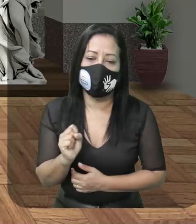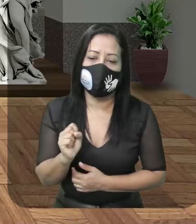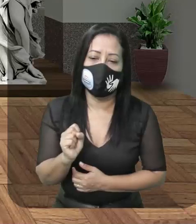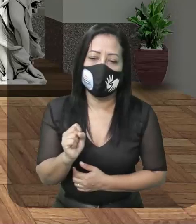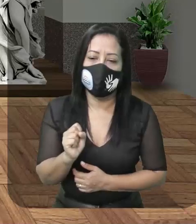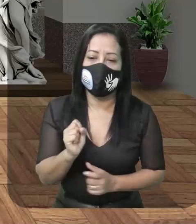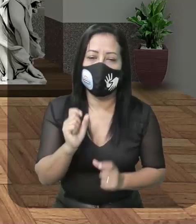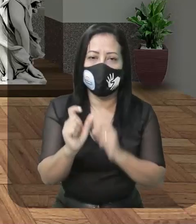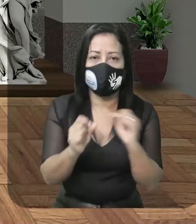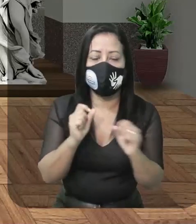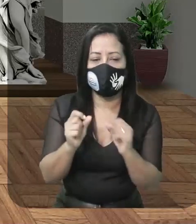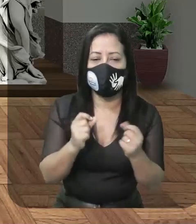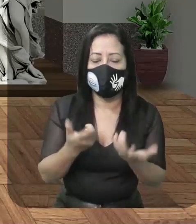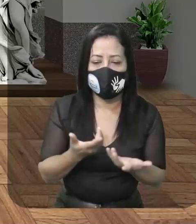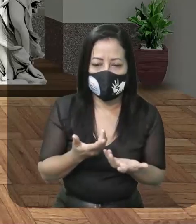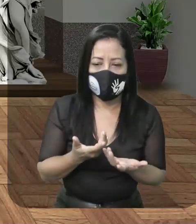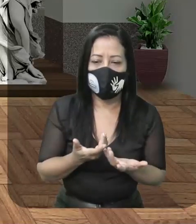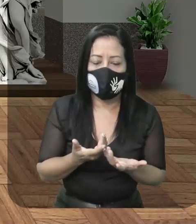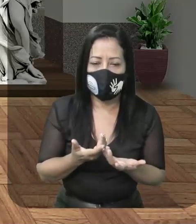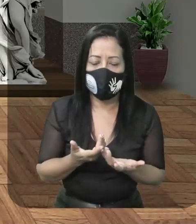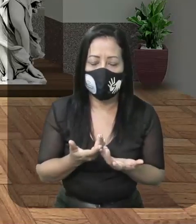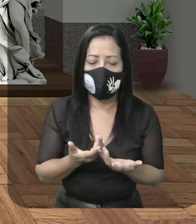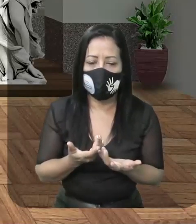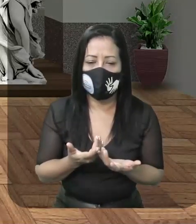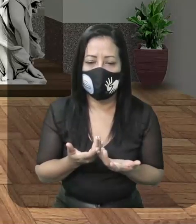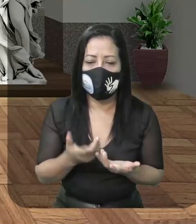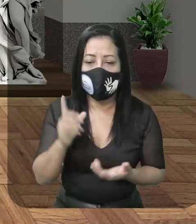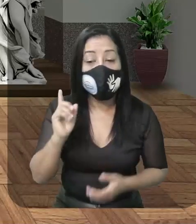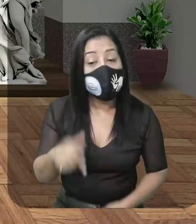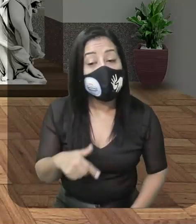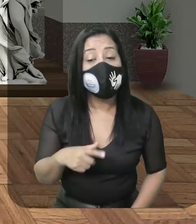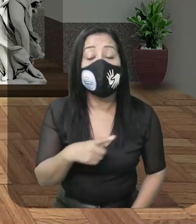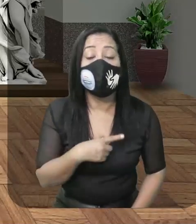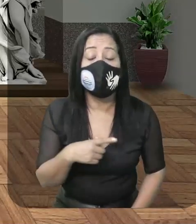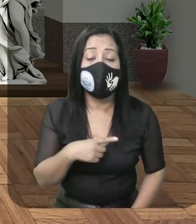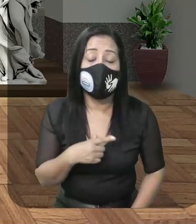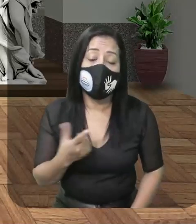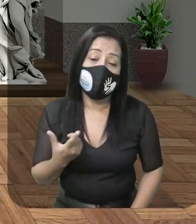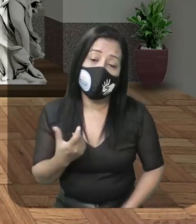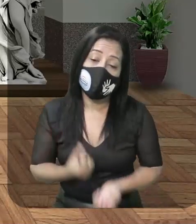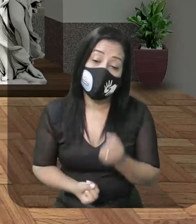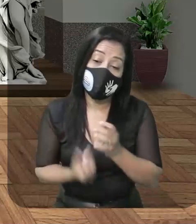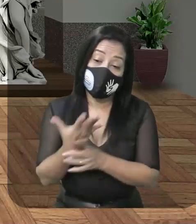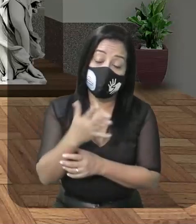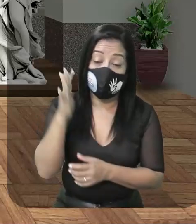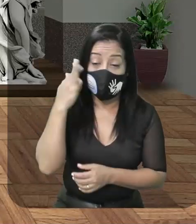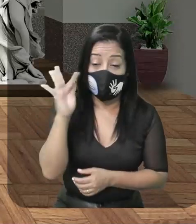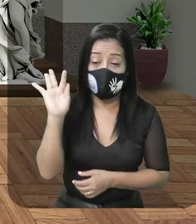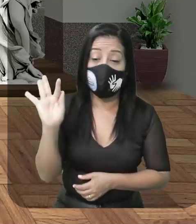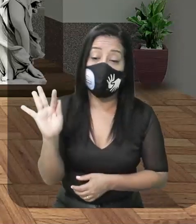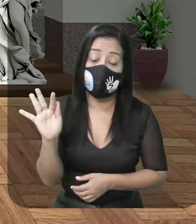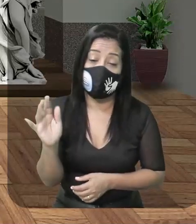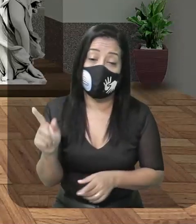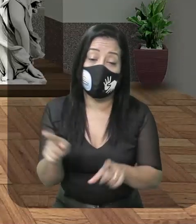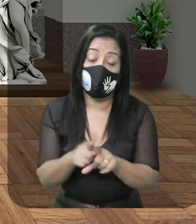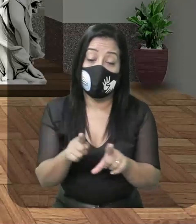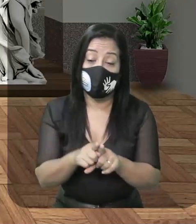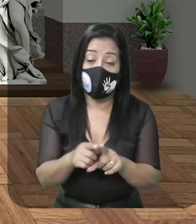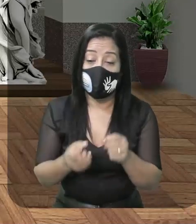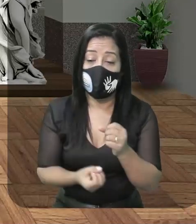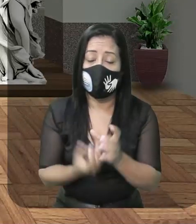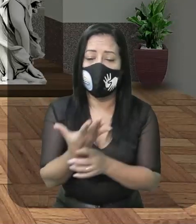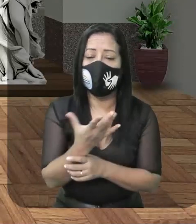que nós vamos ser o berço da filosofia ali, ela também aparece uma